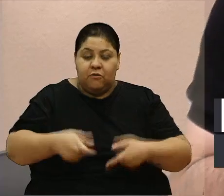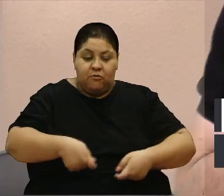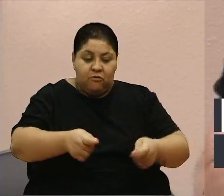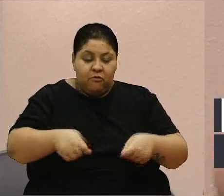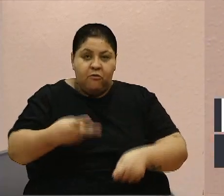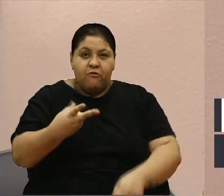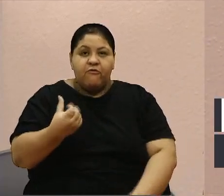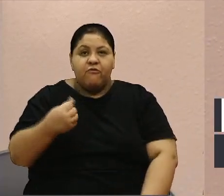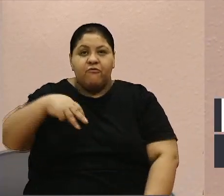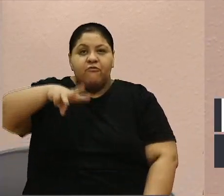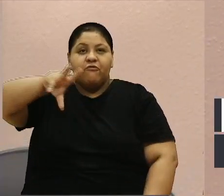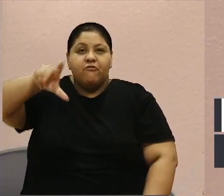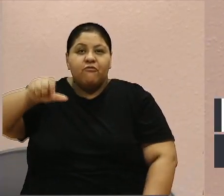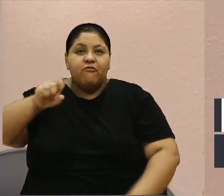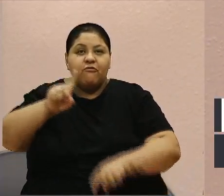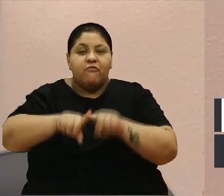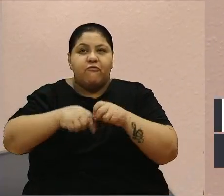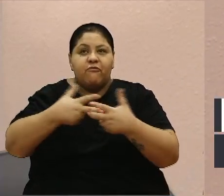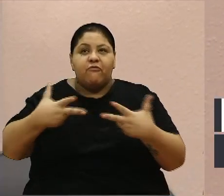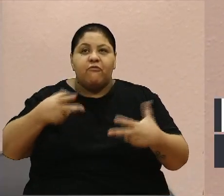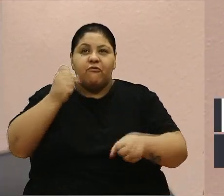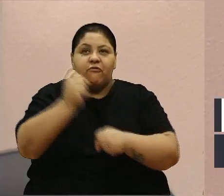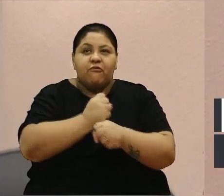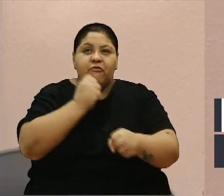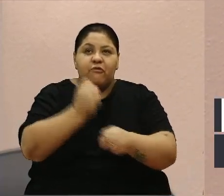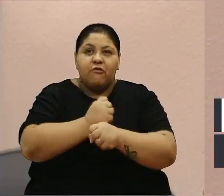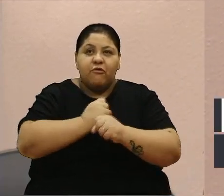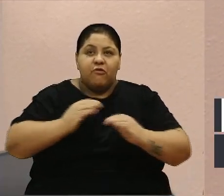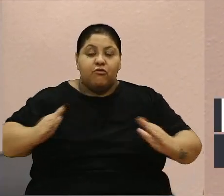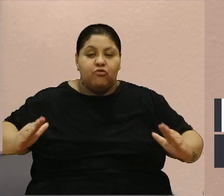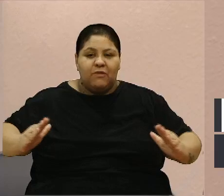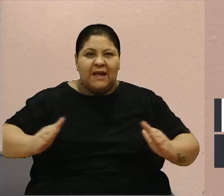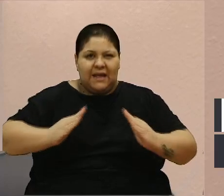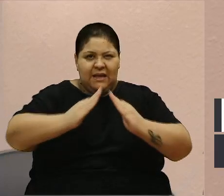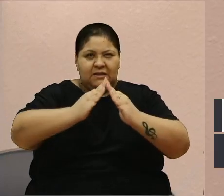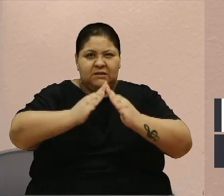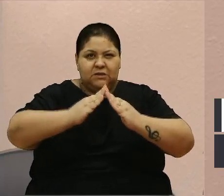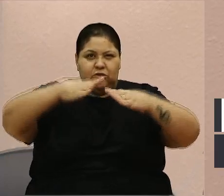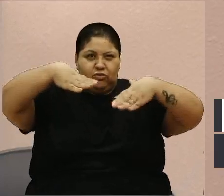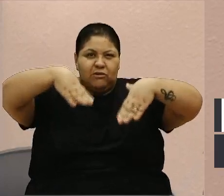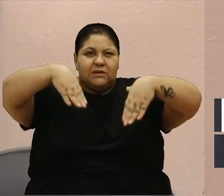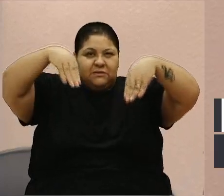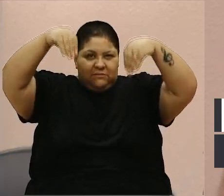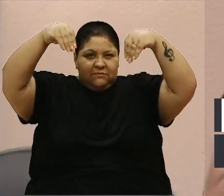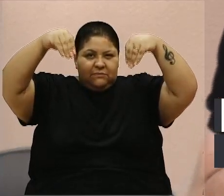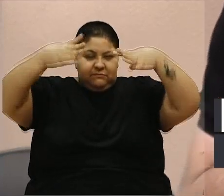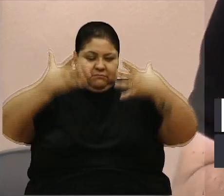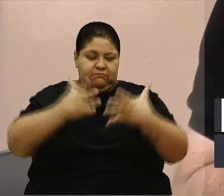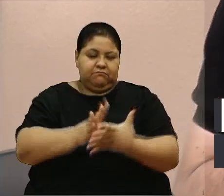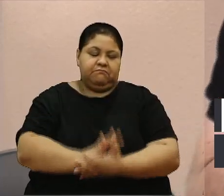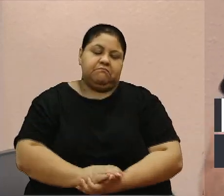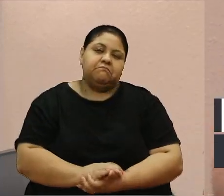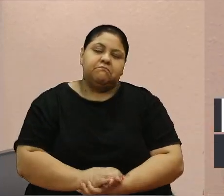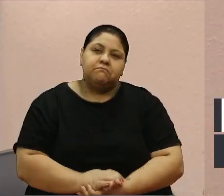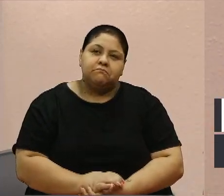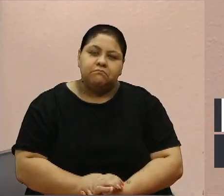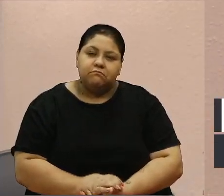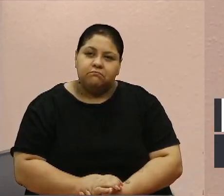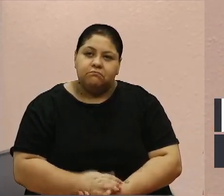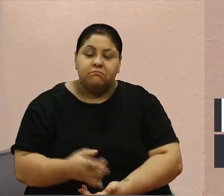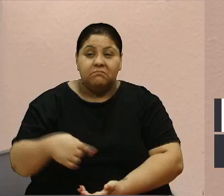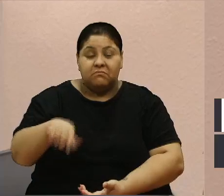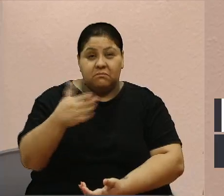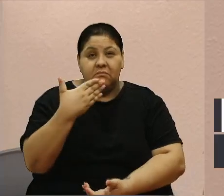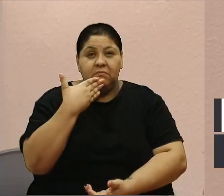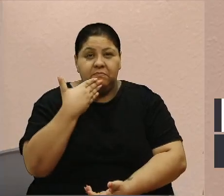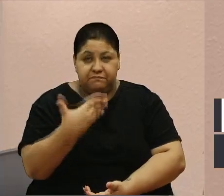milhões de reais em imóveis e reformas dos palácios, ou do palácio, em específico, vereador Fantinel. A gente